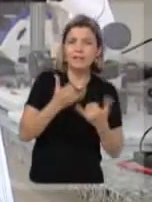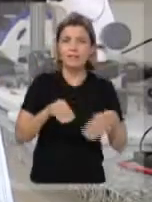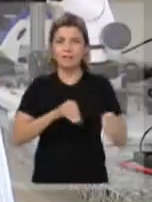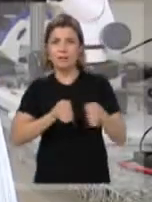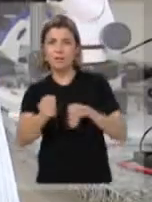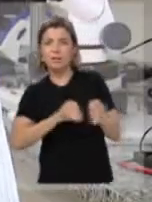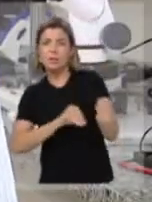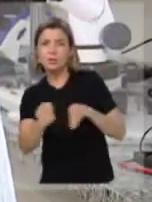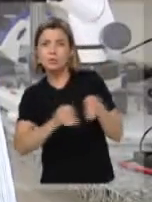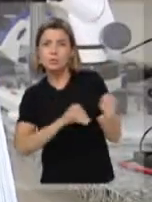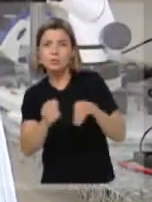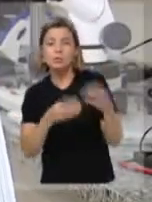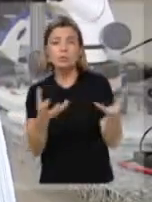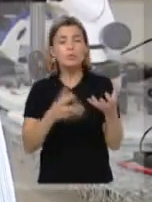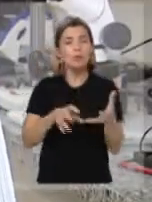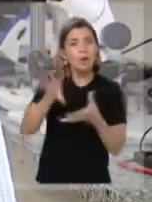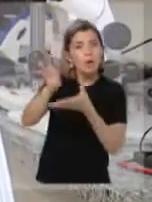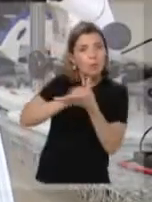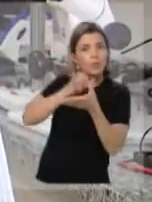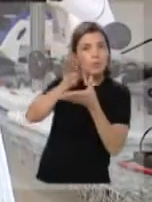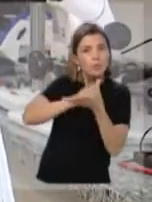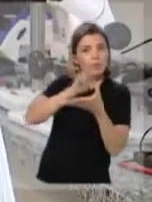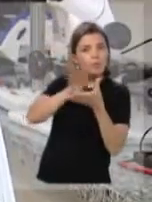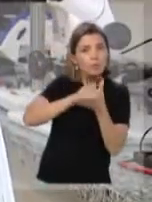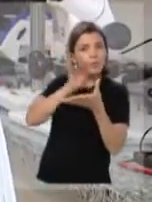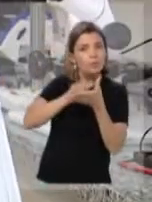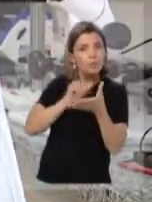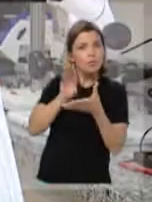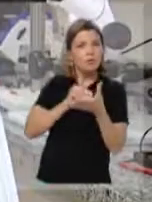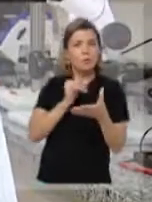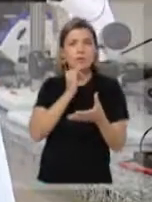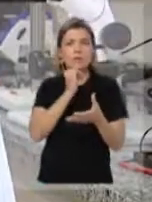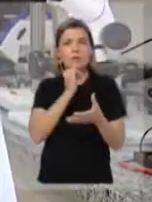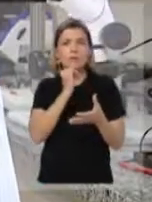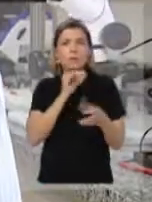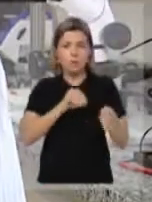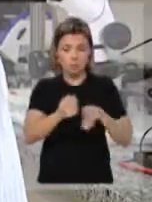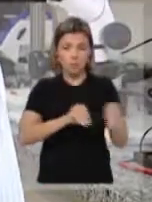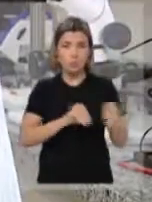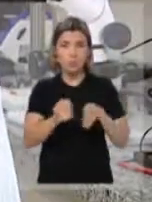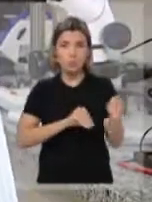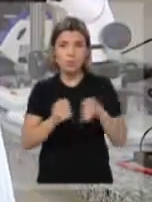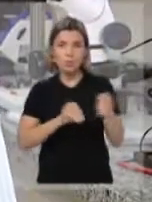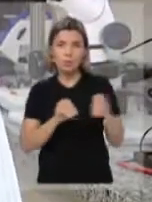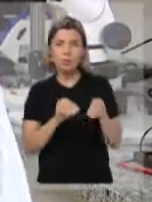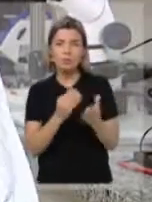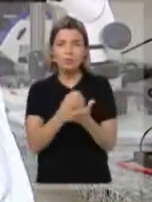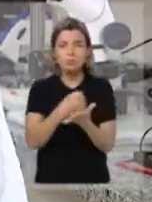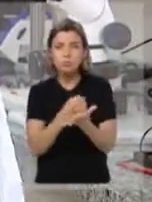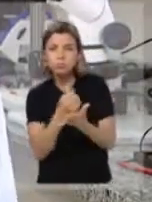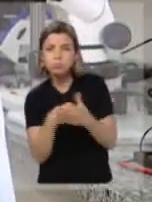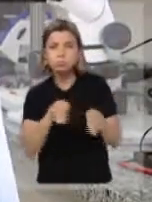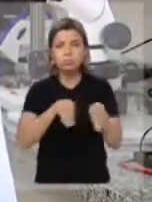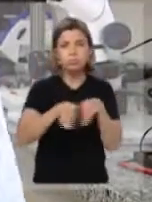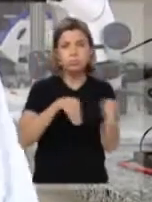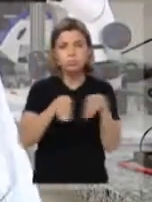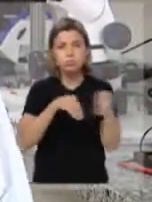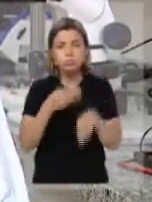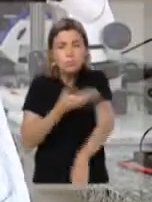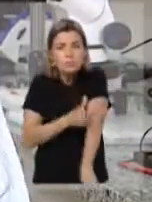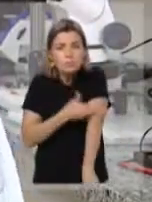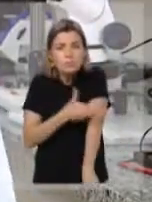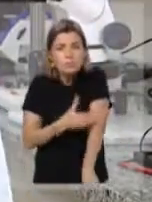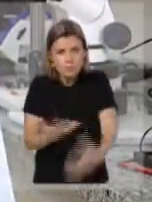existem, hoje, equipamentos, jogos que usam esses recursos para criar diversão,